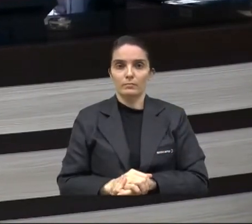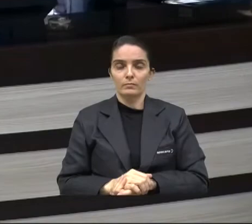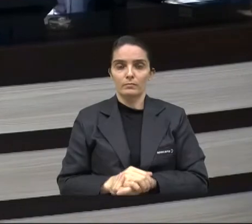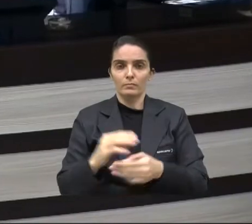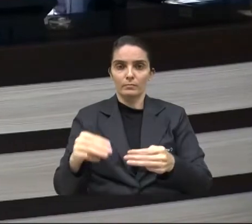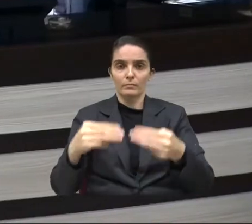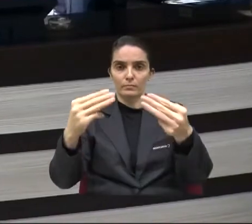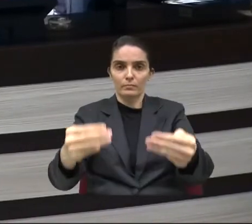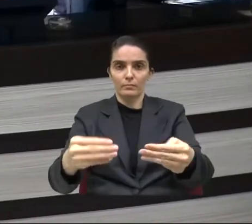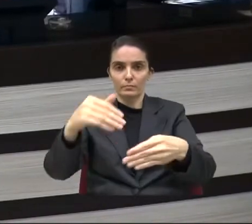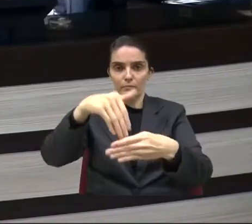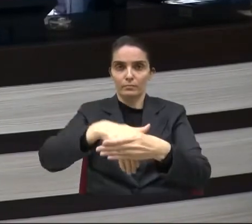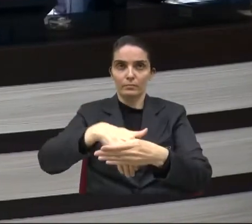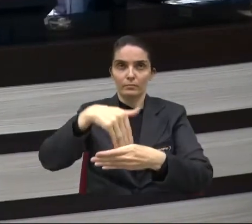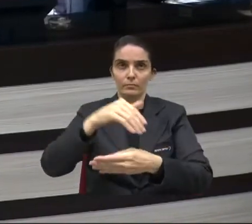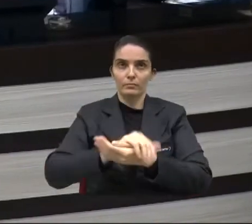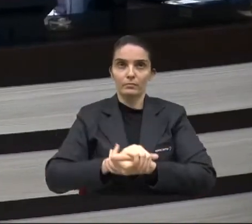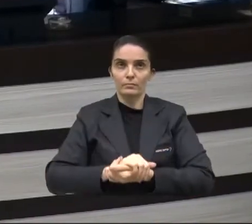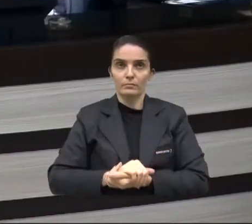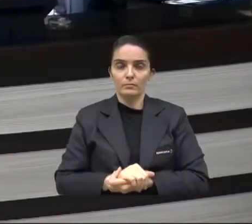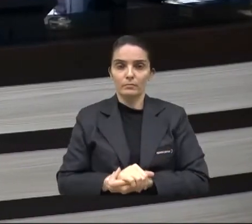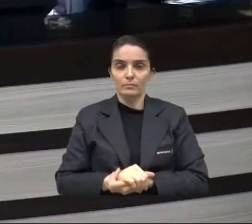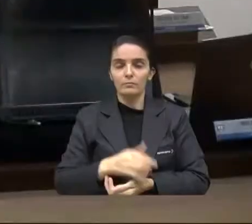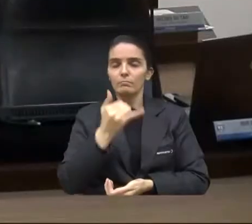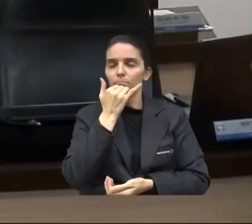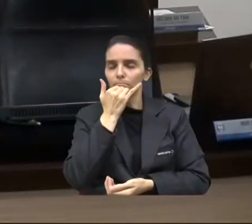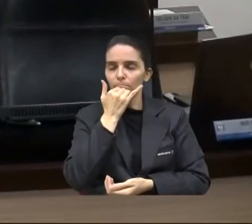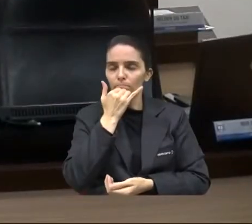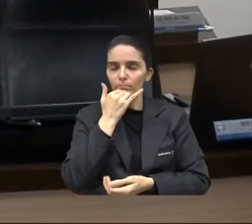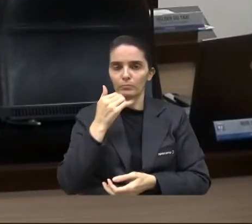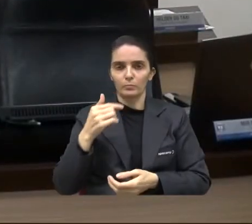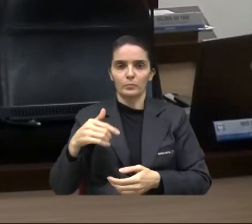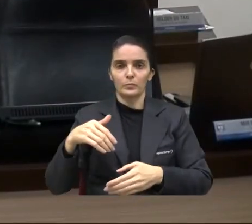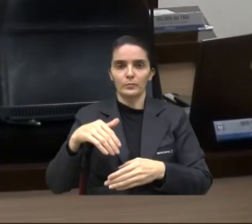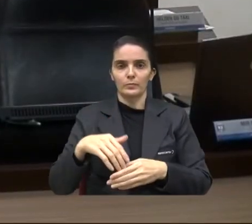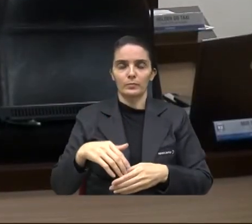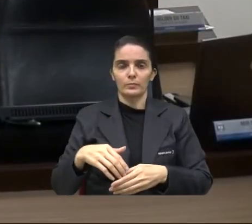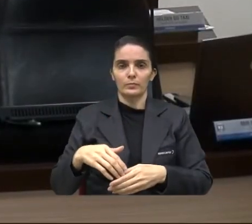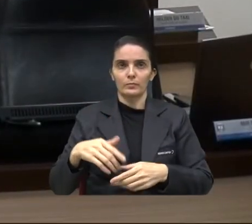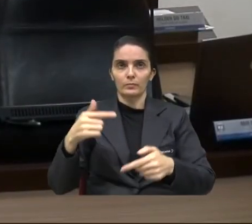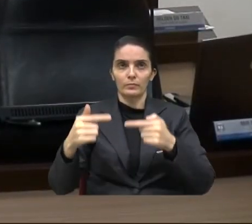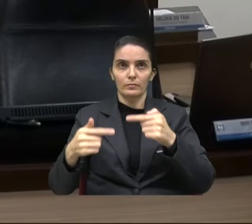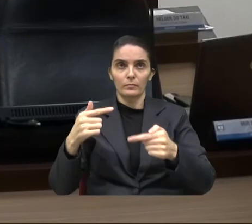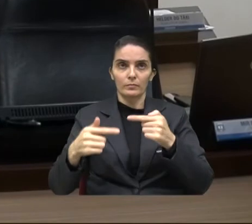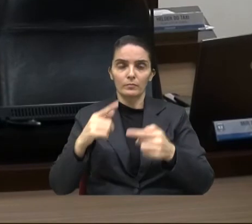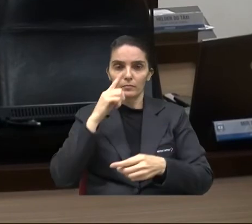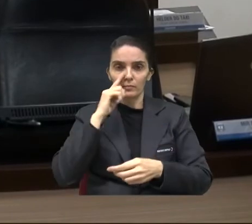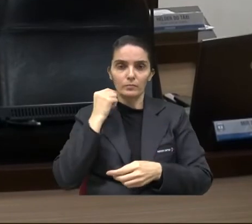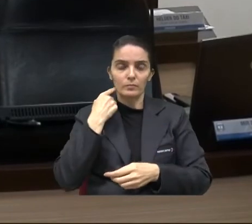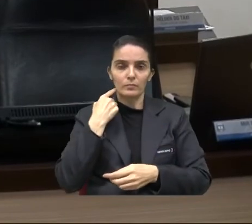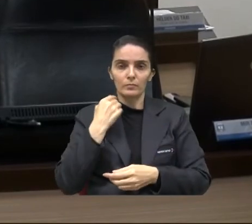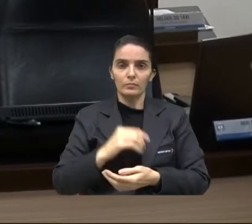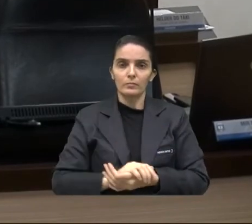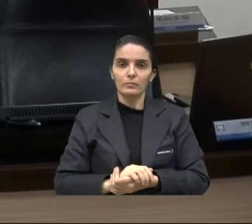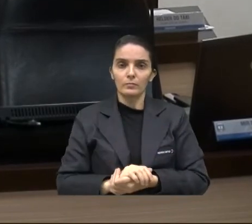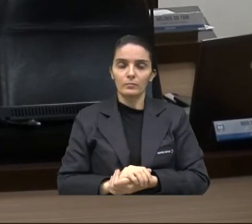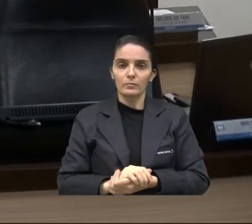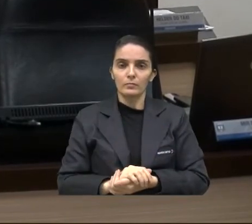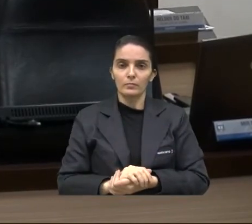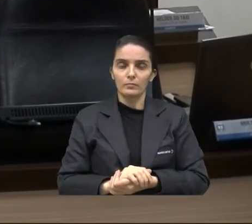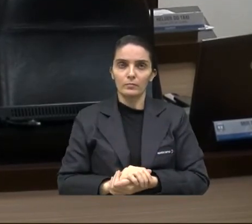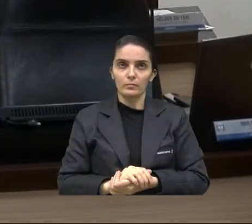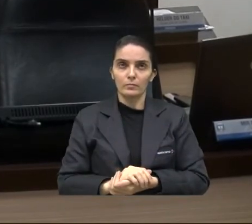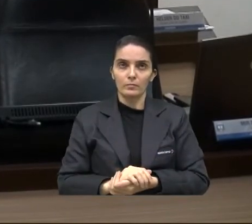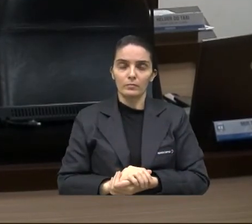moção está em votação. Desculpa, a moção está em discussão. Algum vereador deseja discutir? Eu desejo, Com a senhores. palavra, o vereador